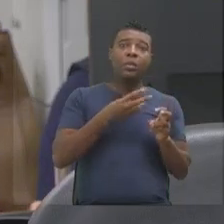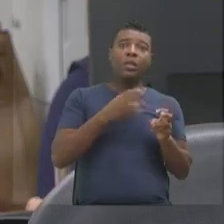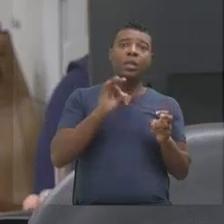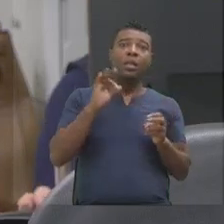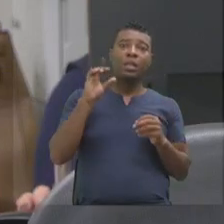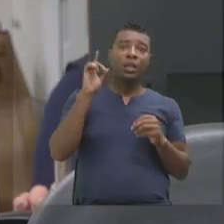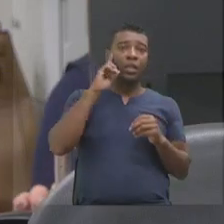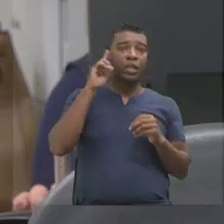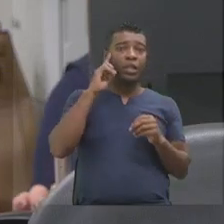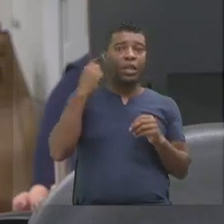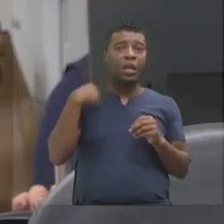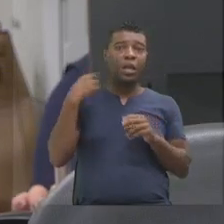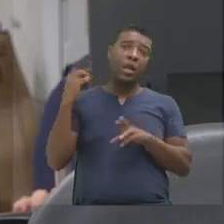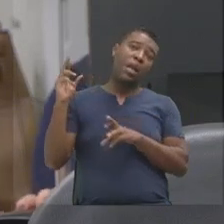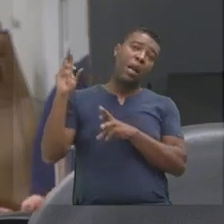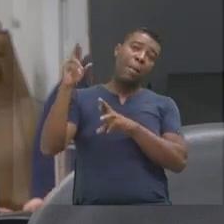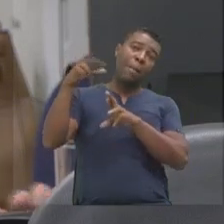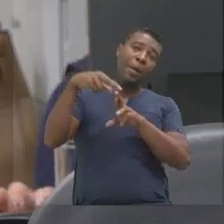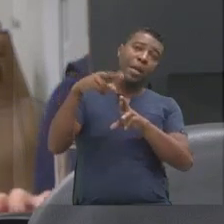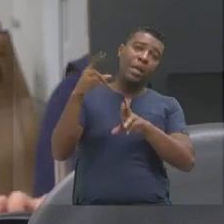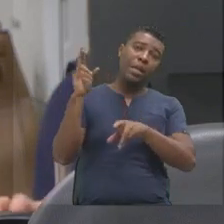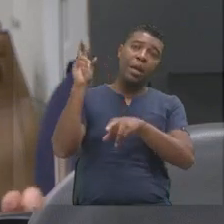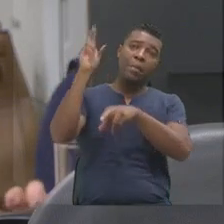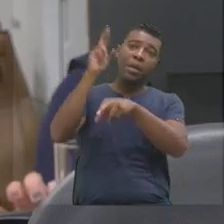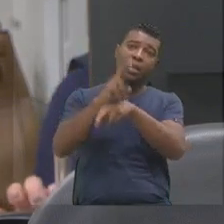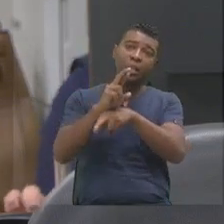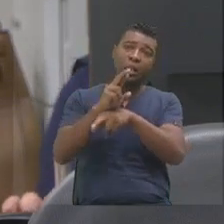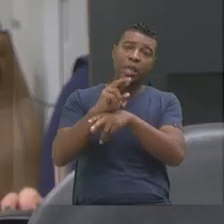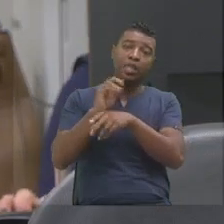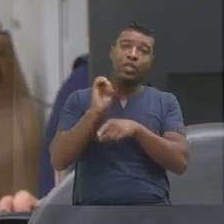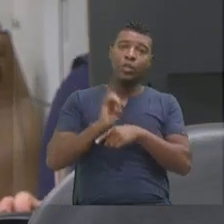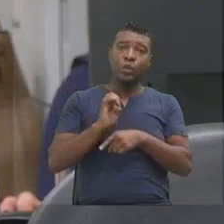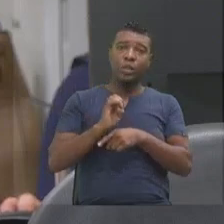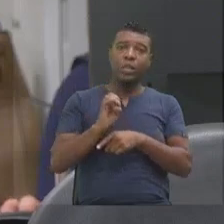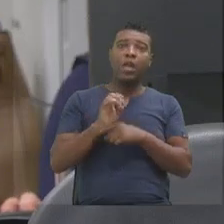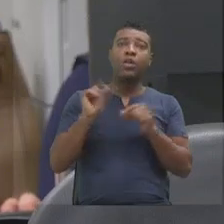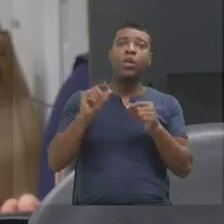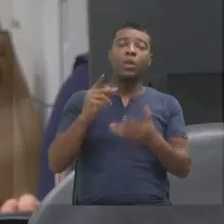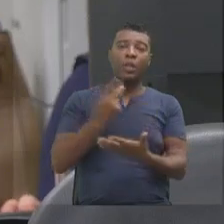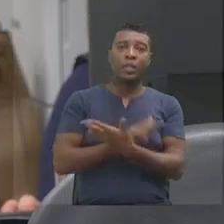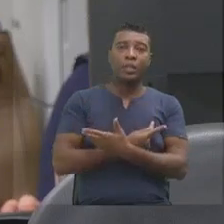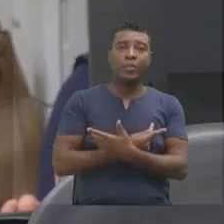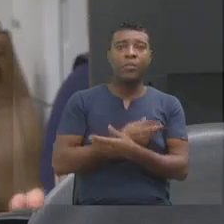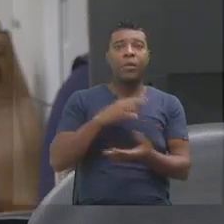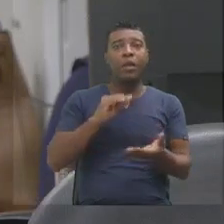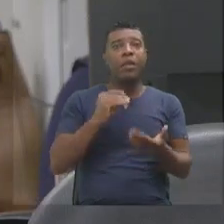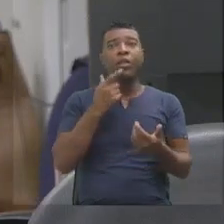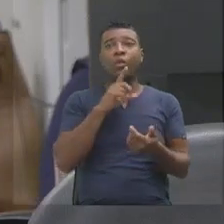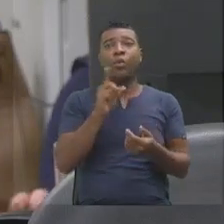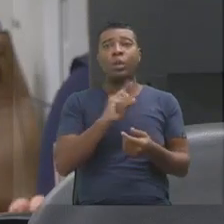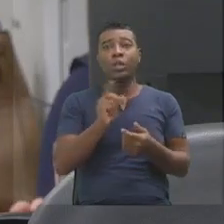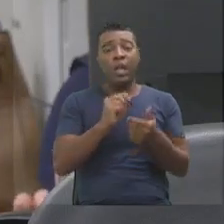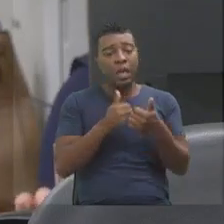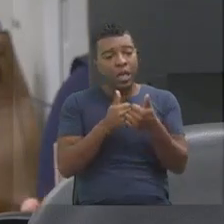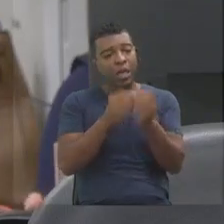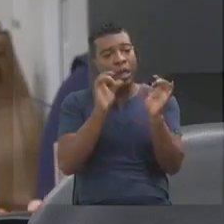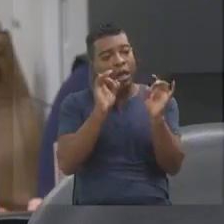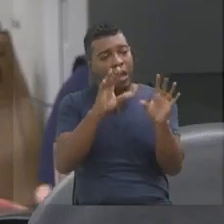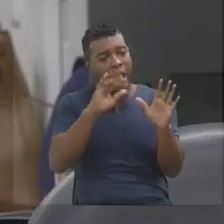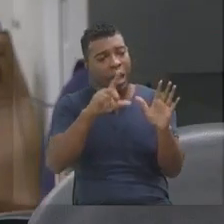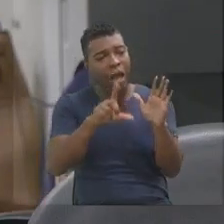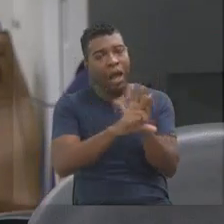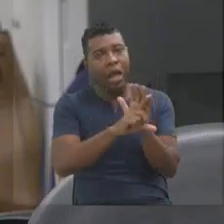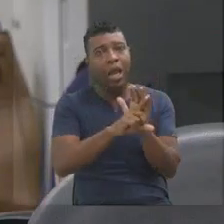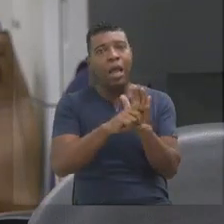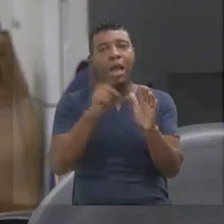representantes do Estado Recebemos a informação que havia dificuldades em acompanhar o cumprimento da lei em razões do sistema utilizados pelo registro dos